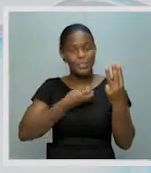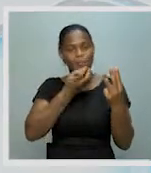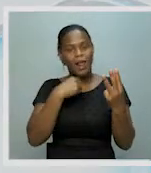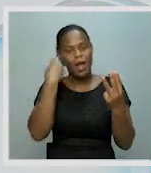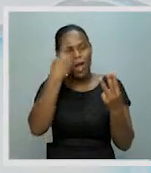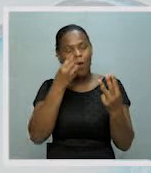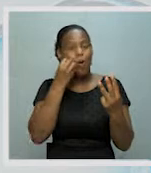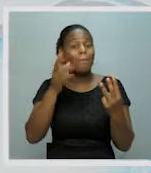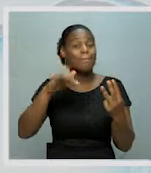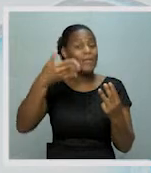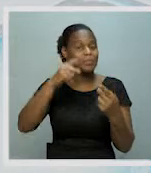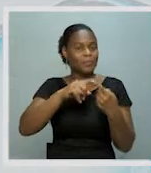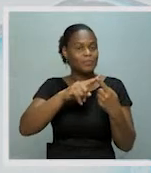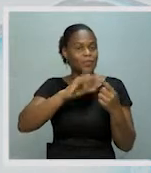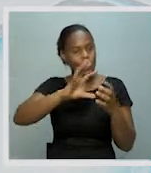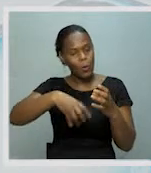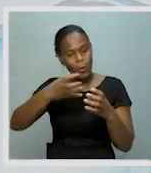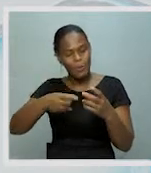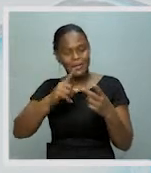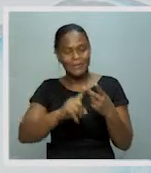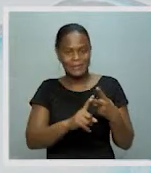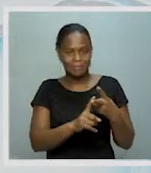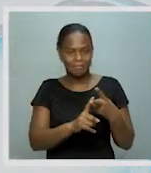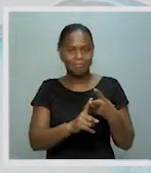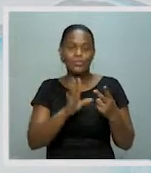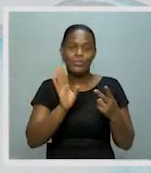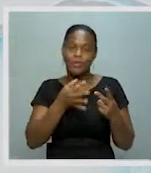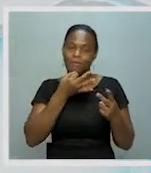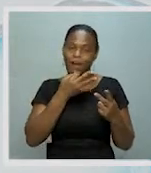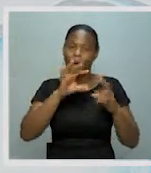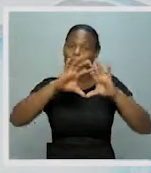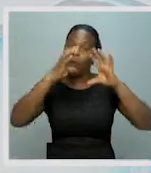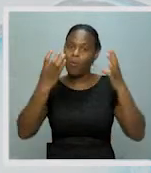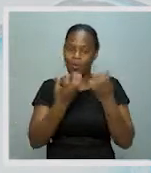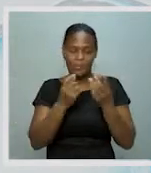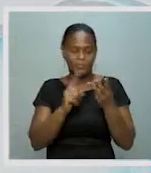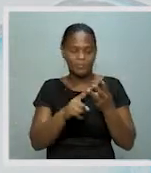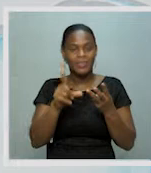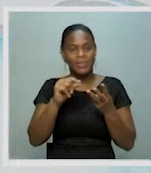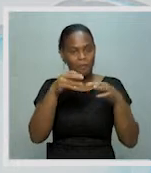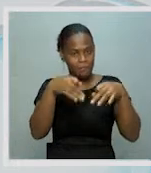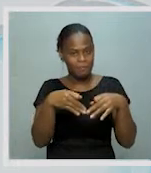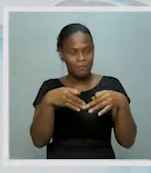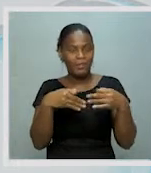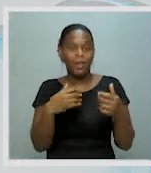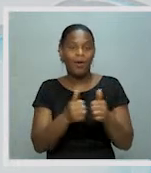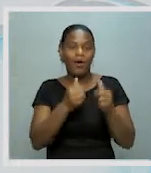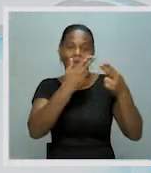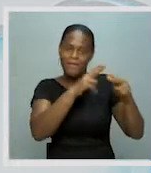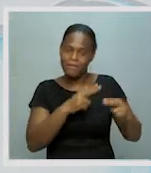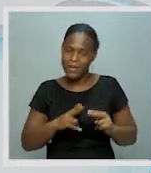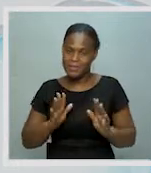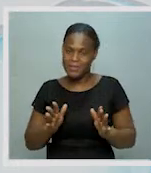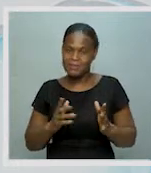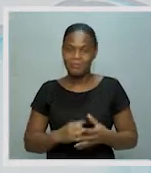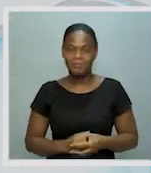características essenciais. A complexidade, já falamos da universalidade e terminamos com a